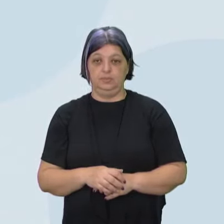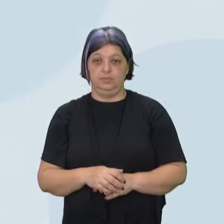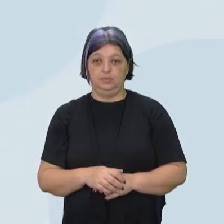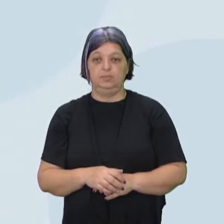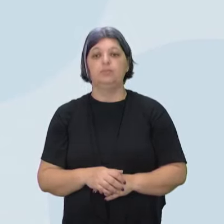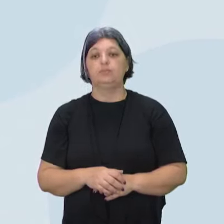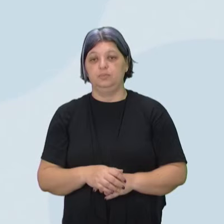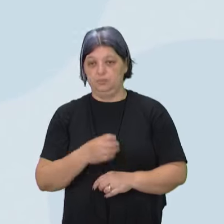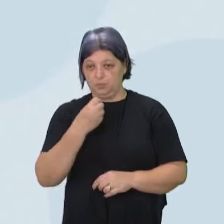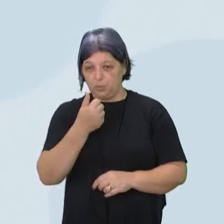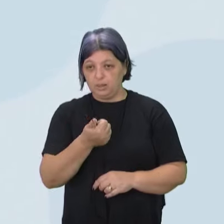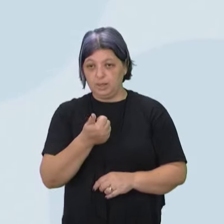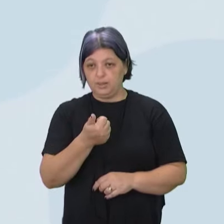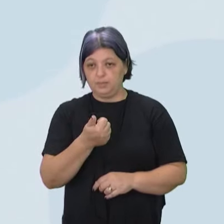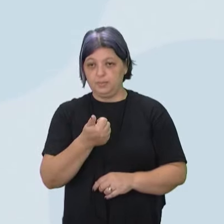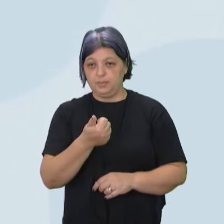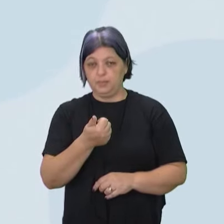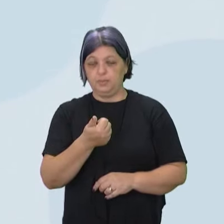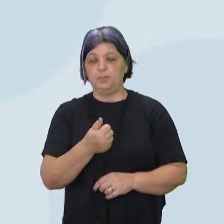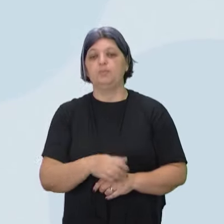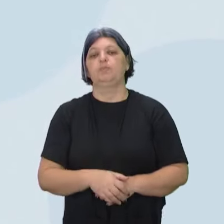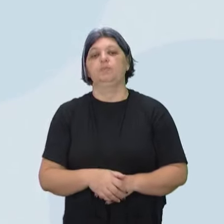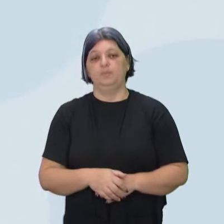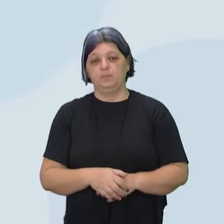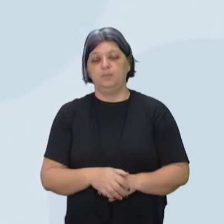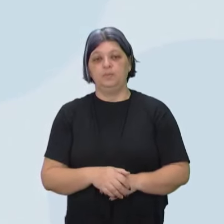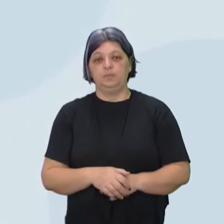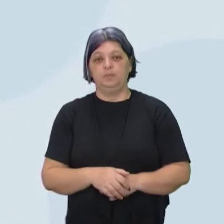Muito bem, isso.